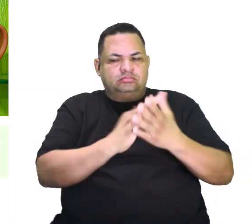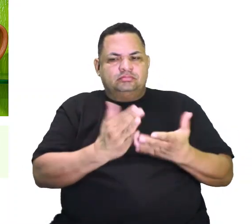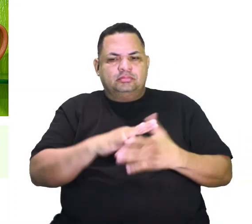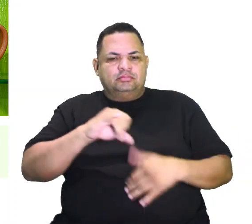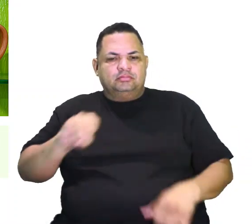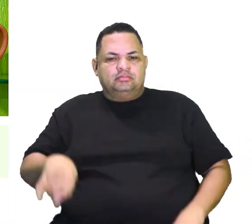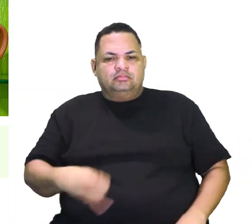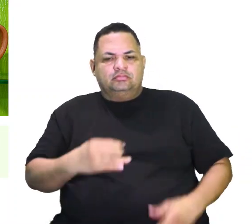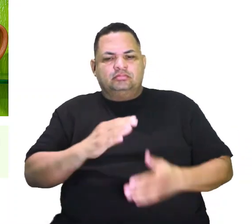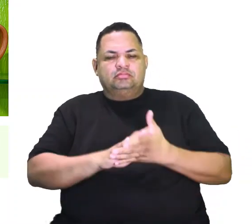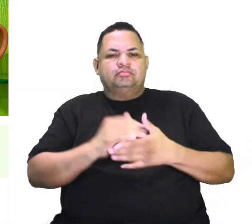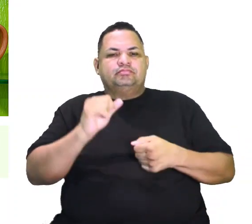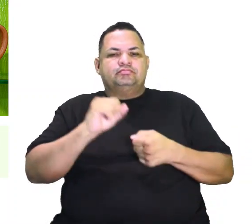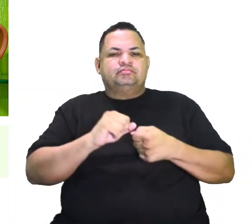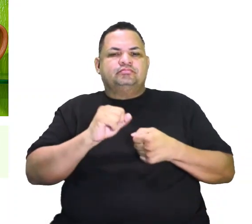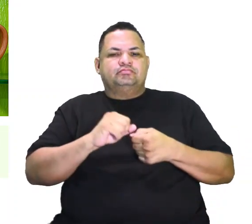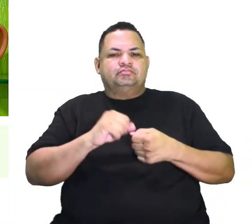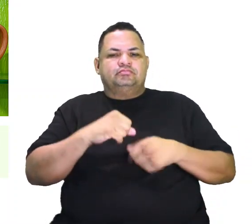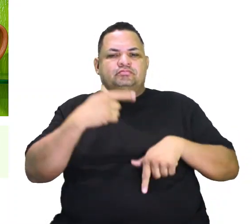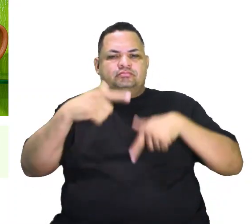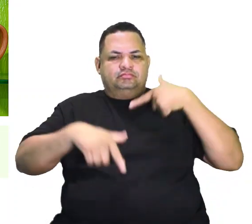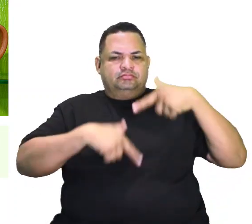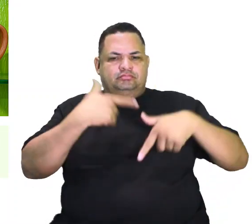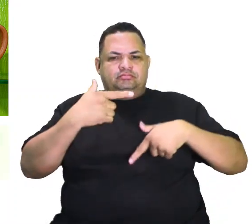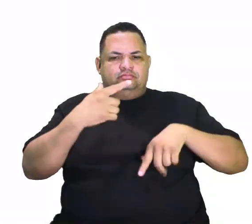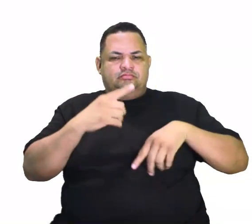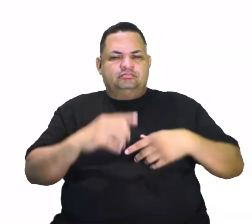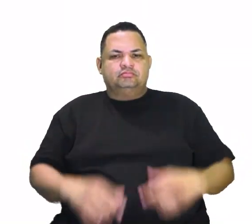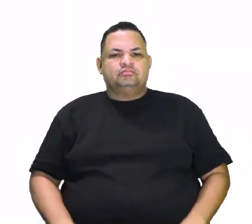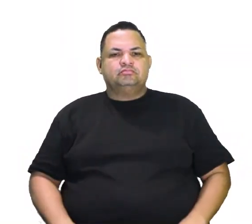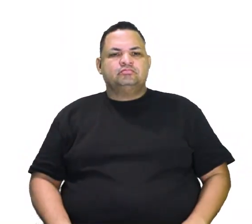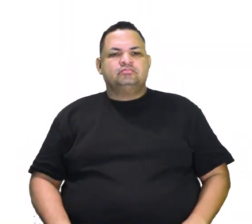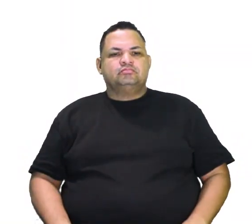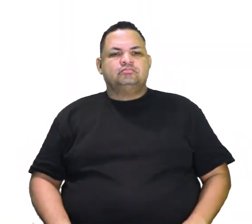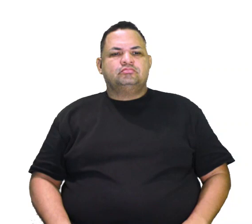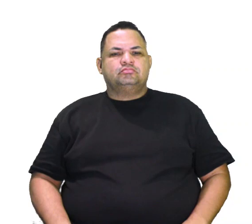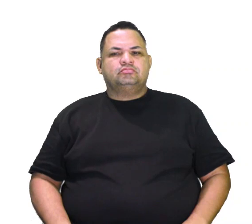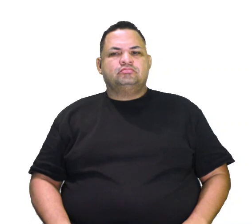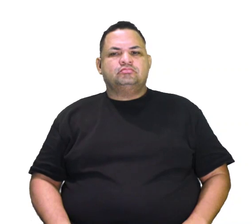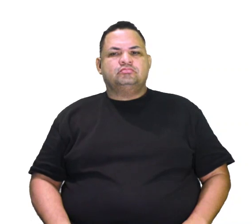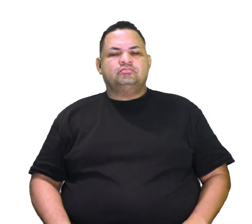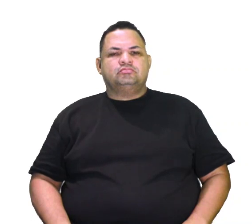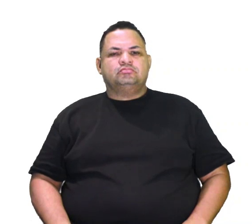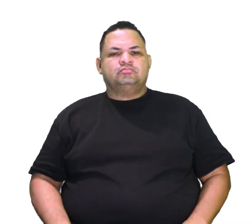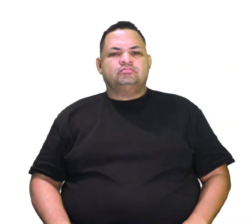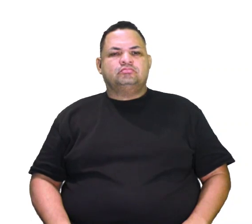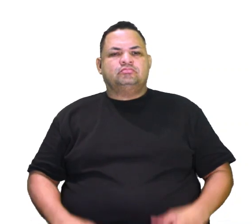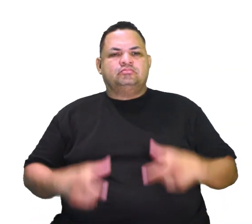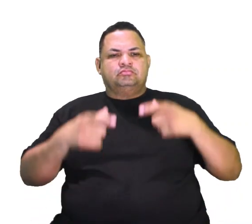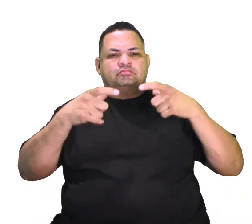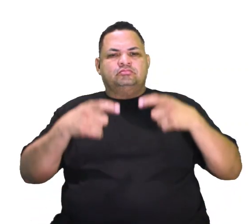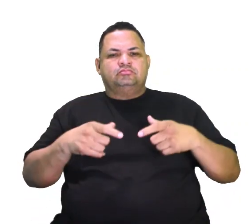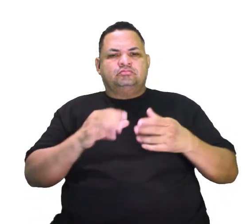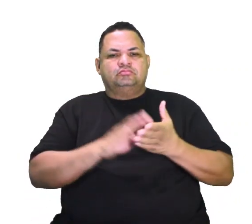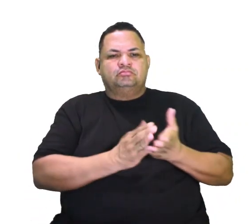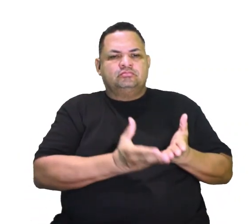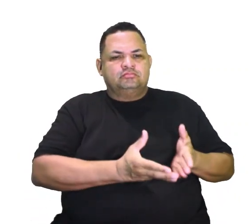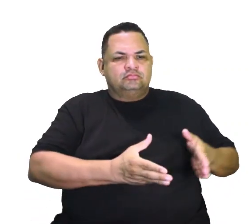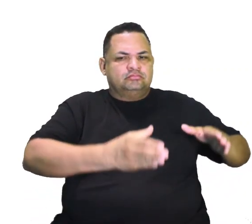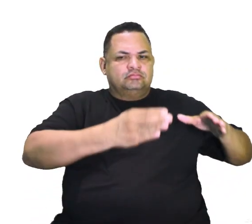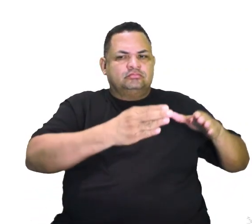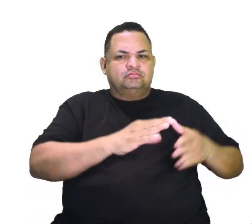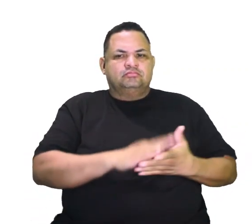disponível e produzem, né? Fazem suas produções. E aqui o local, né? A exposição das panelas de